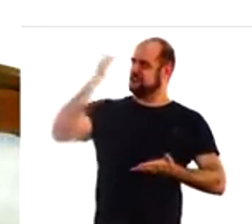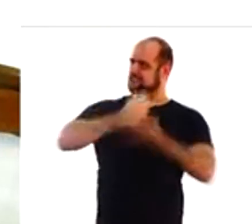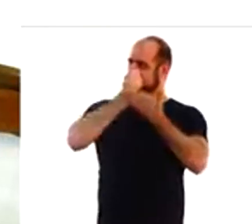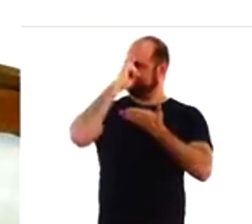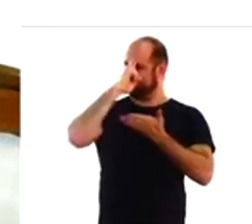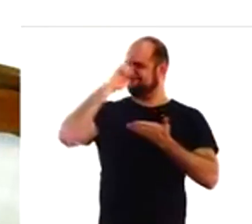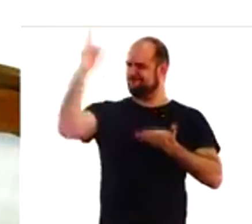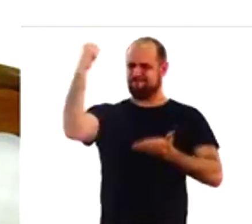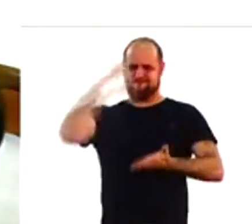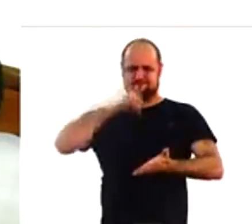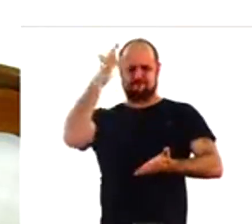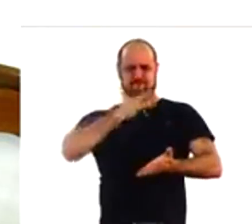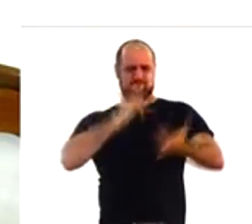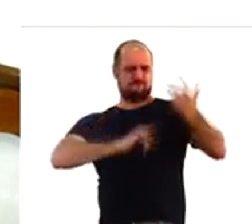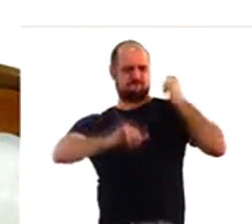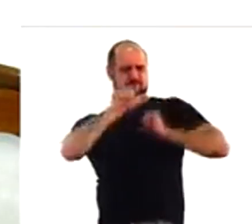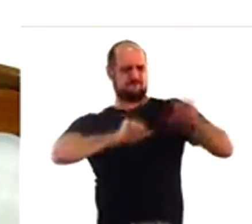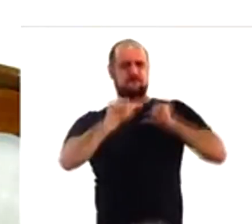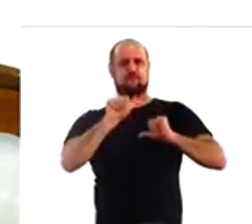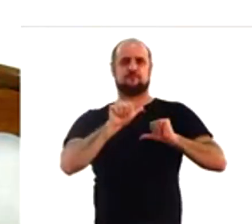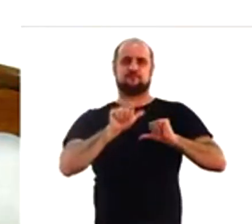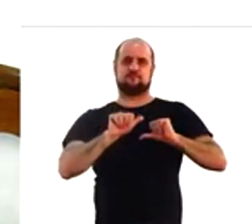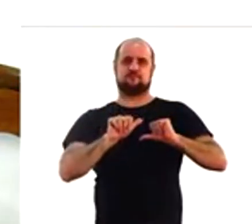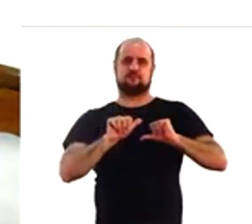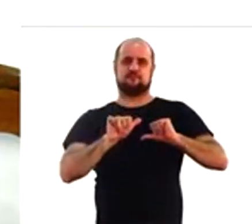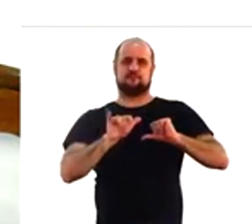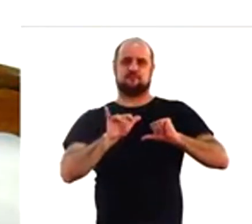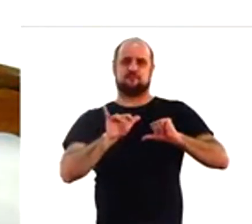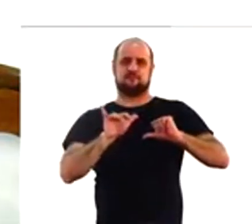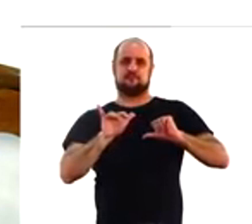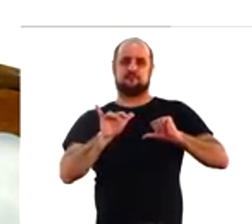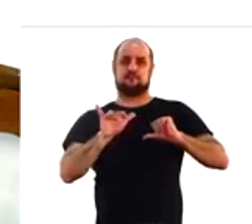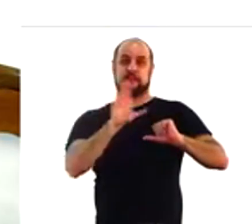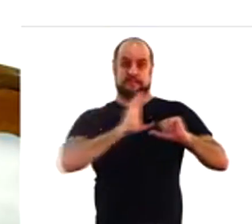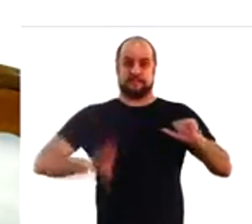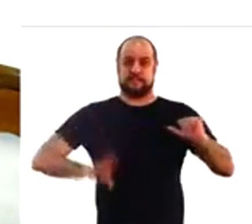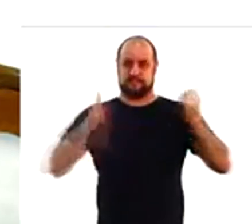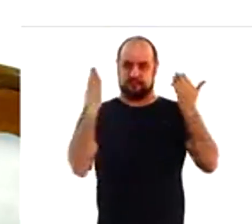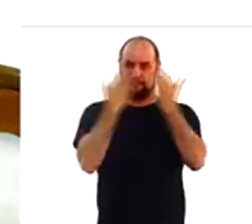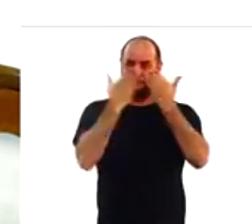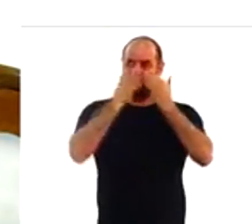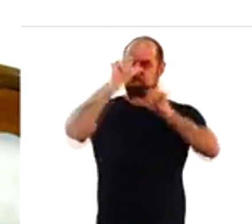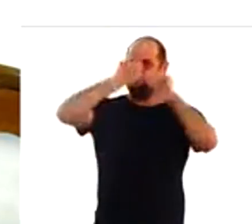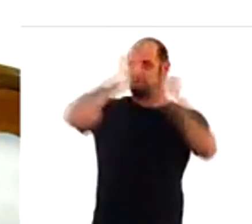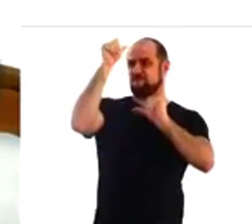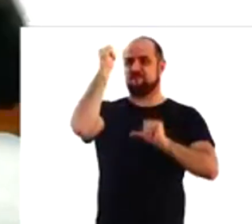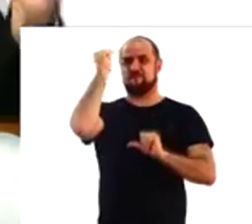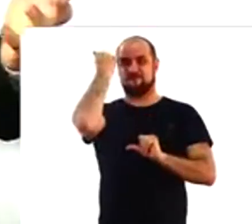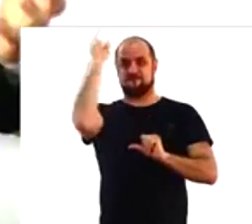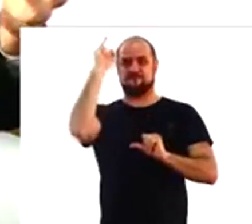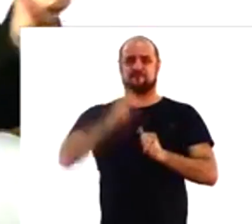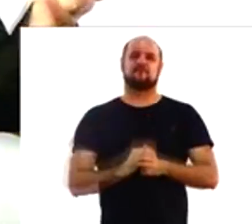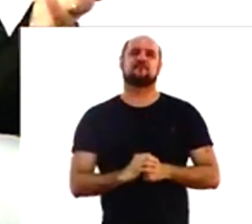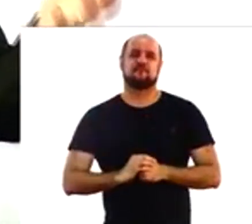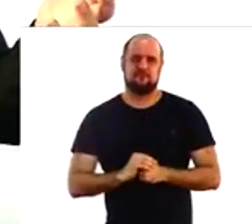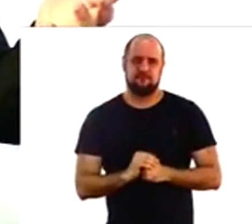em nós. Cristo, no crente, muda essa pessoa.